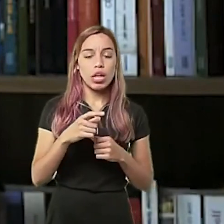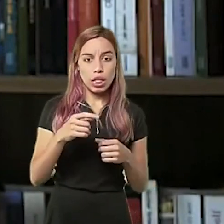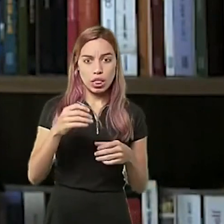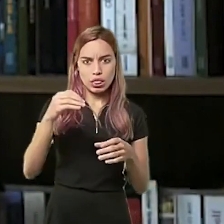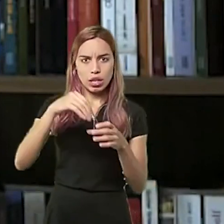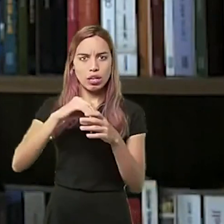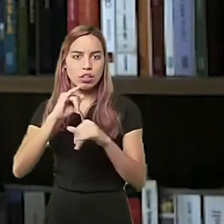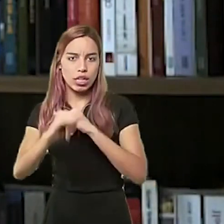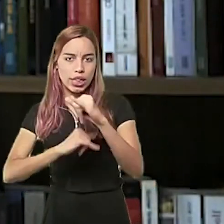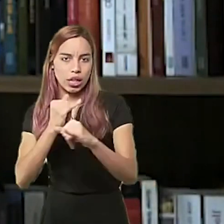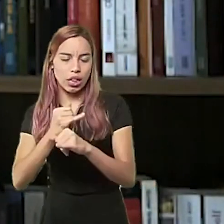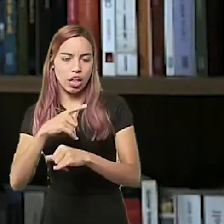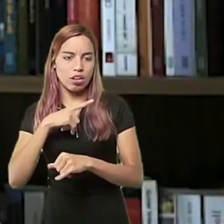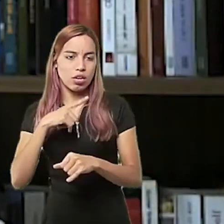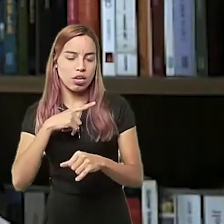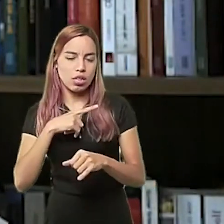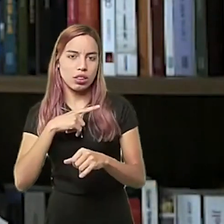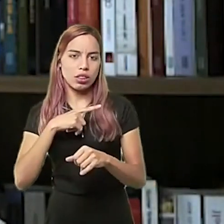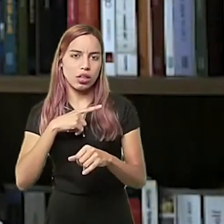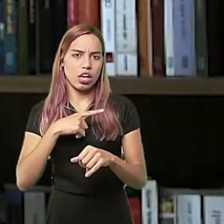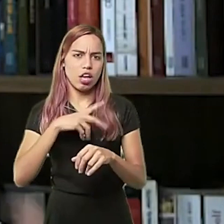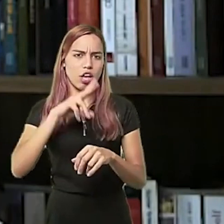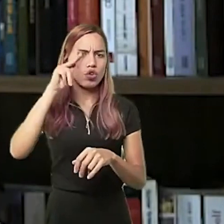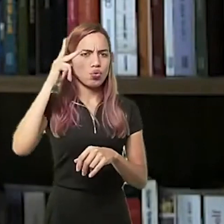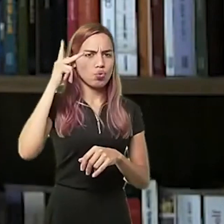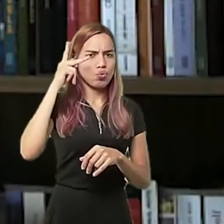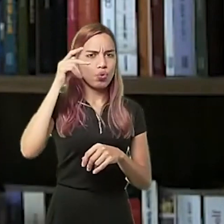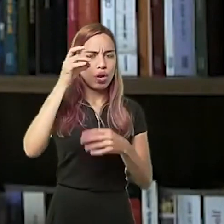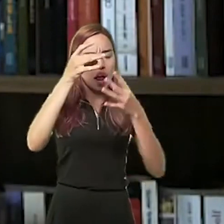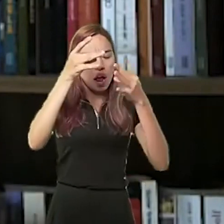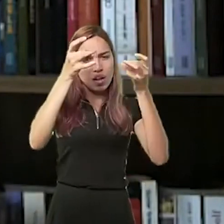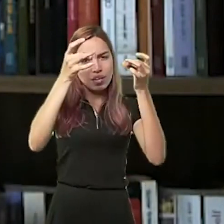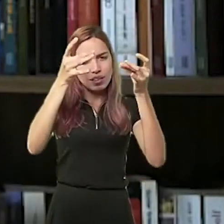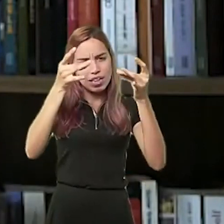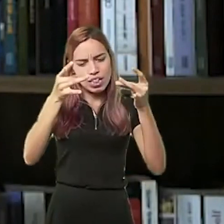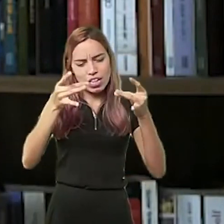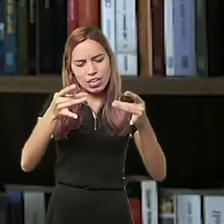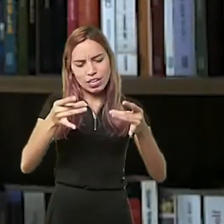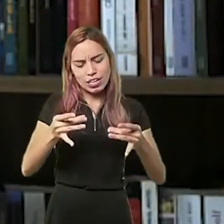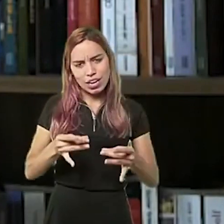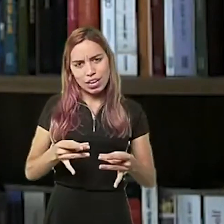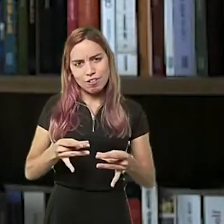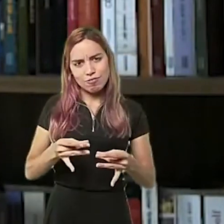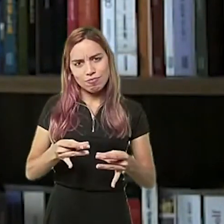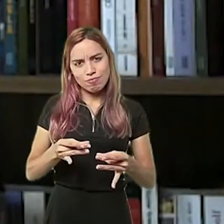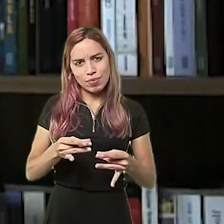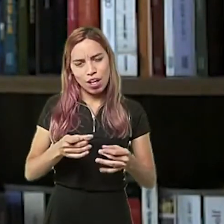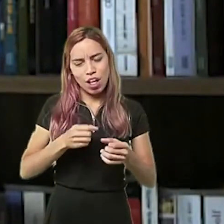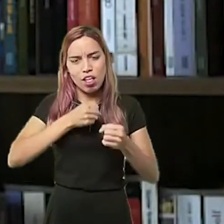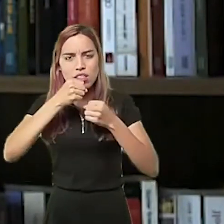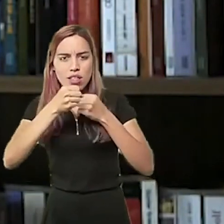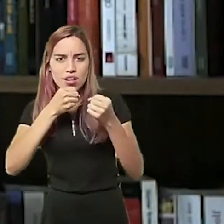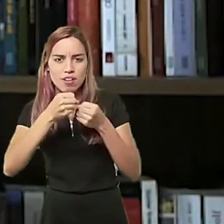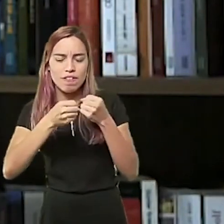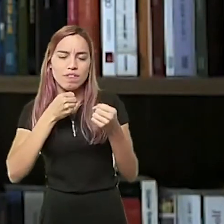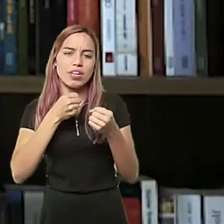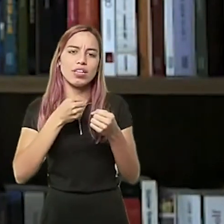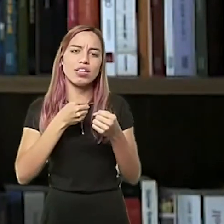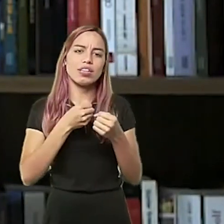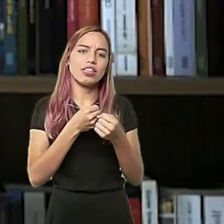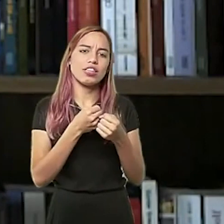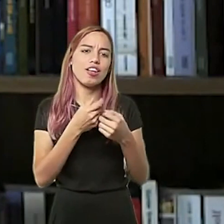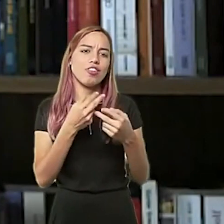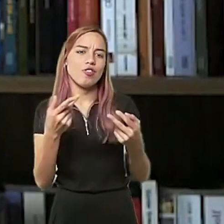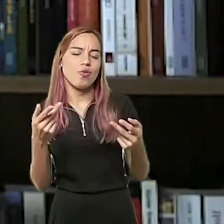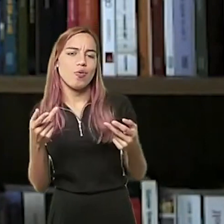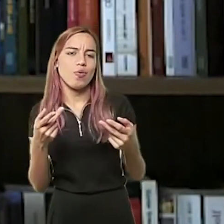gente sabe bem utilizar ela. E eu pude ter acesso a muitas entrevistas e eu comecei a ver